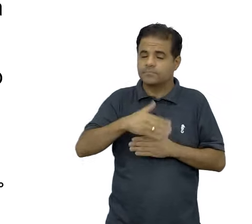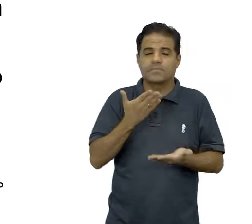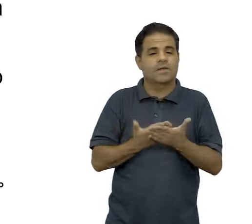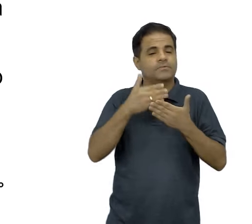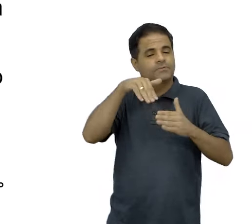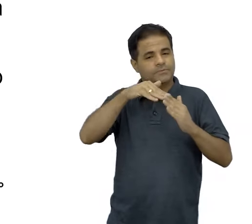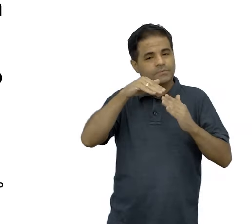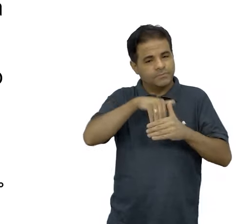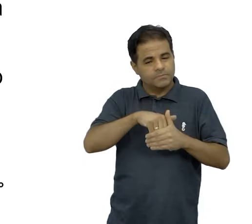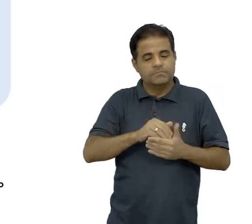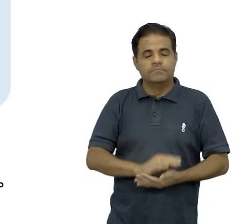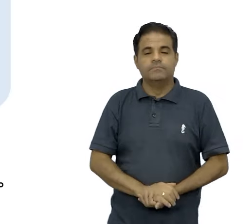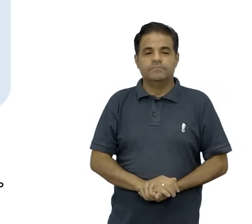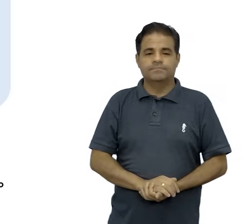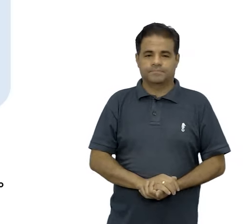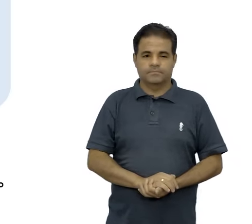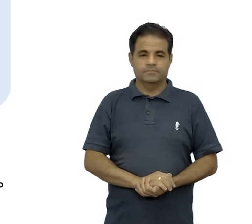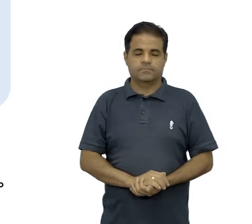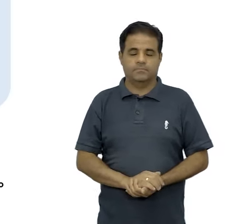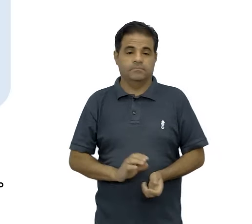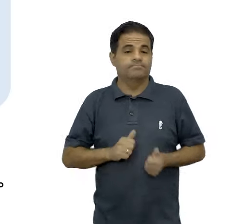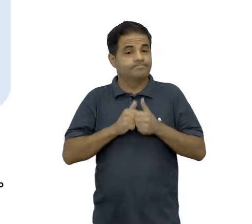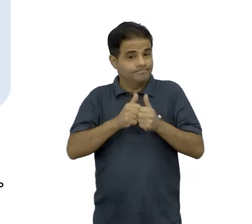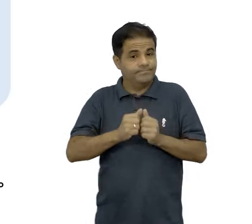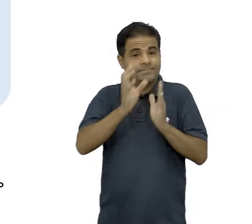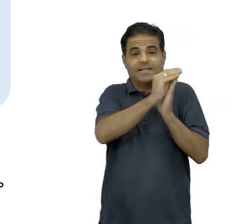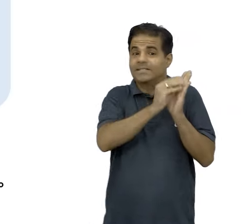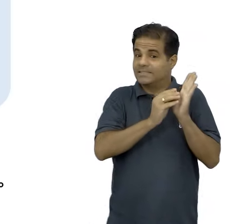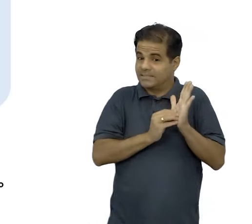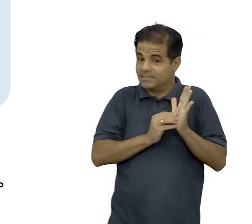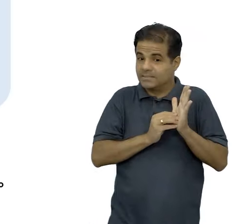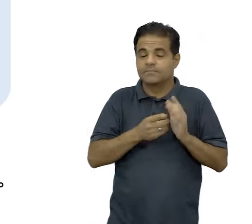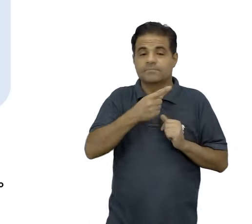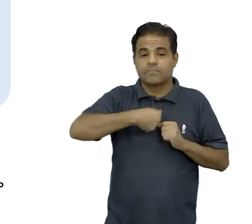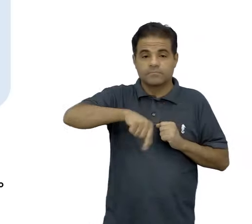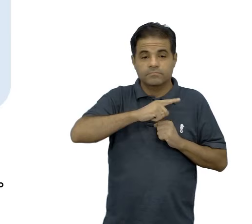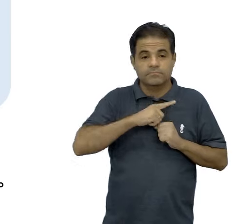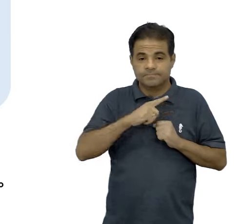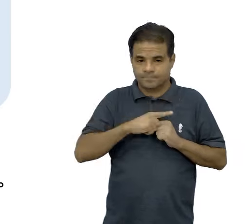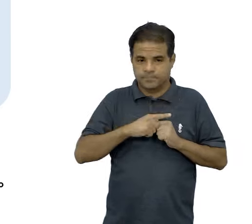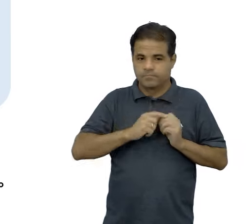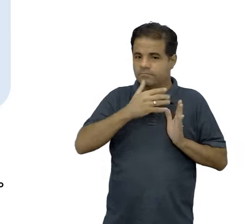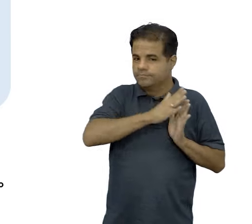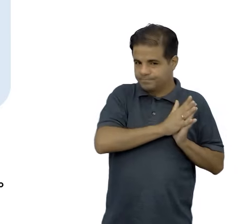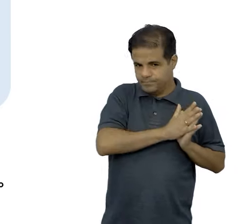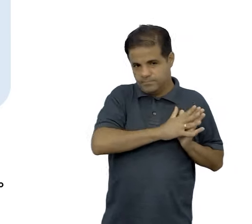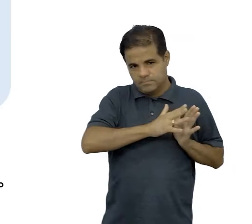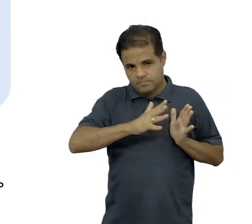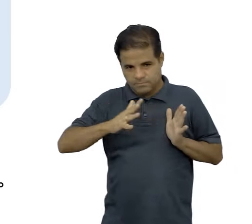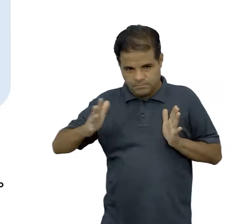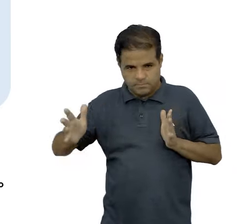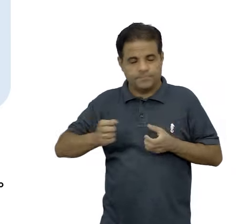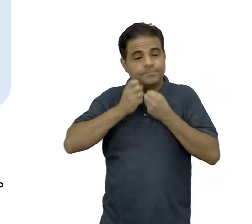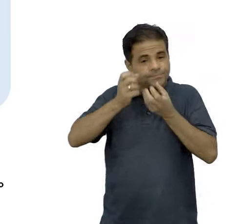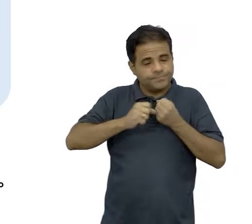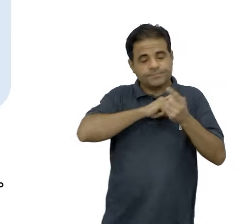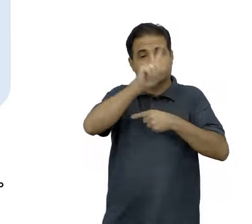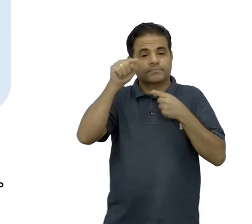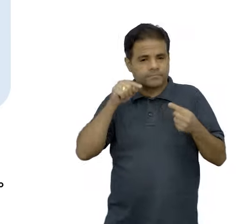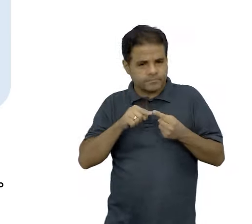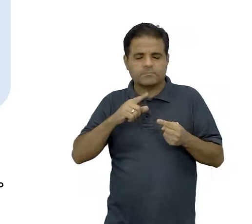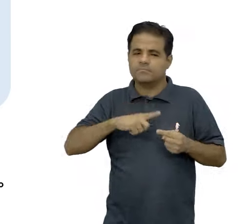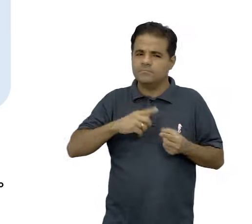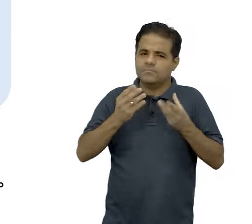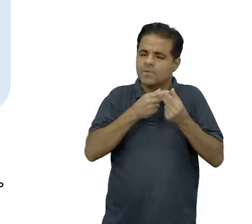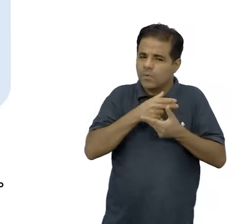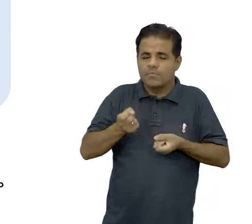escola. Seguindo, a gente tem a nossa agenda, né, e ela está bem atrelada aos nossos objetivos,